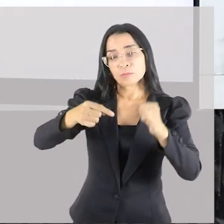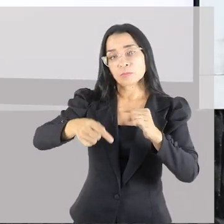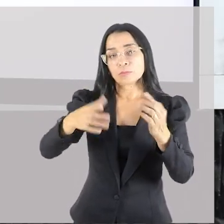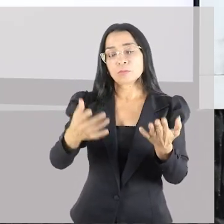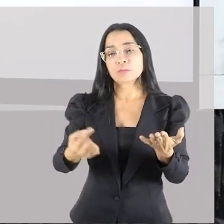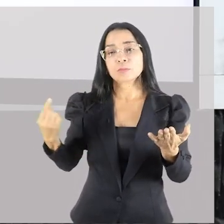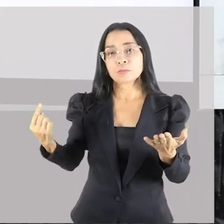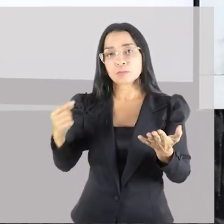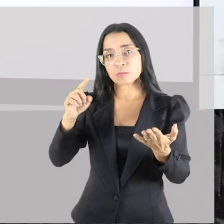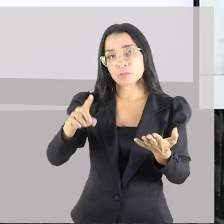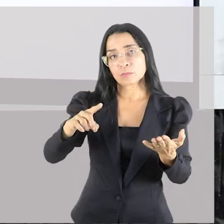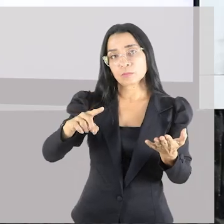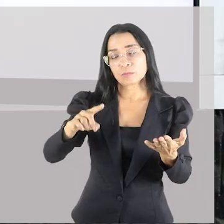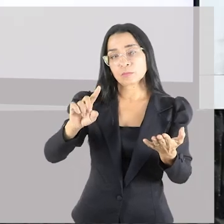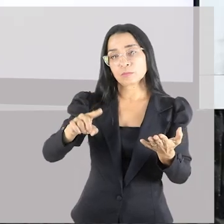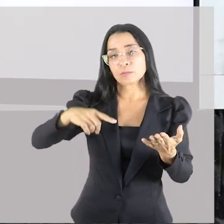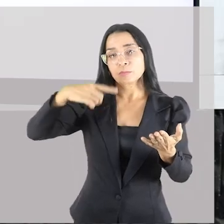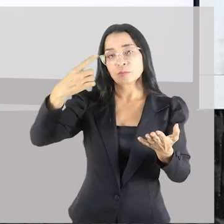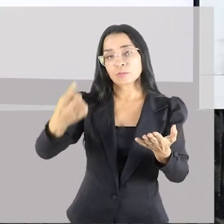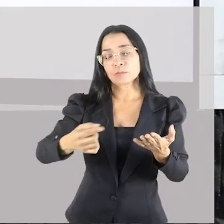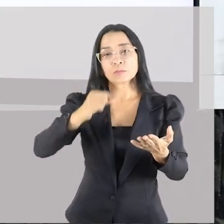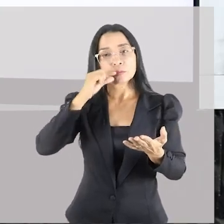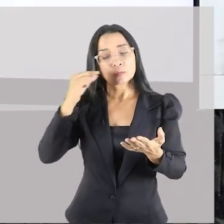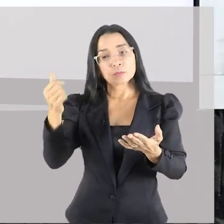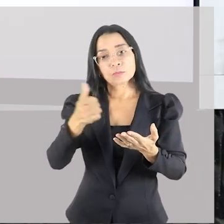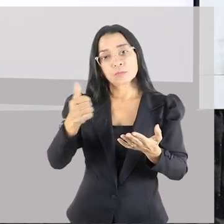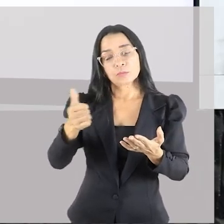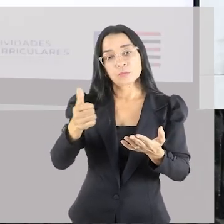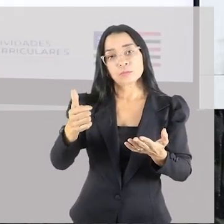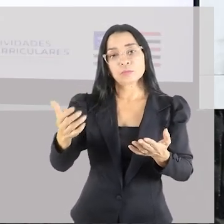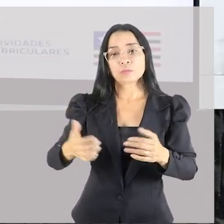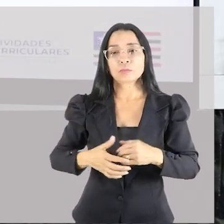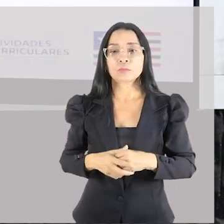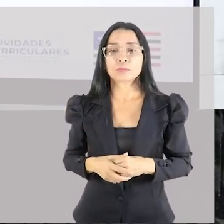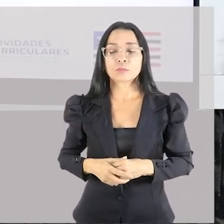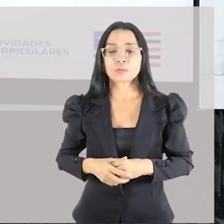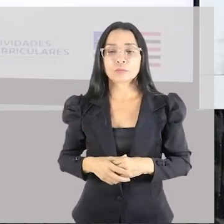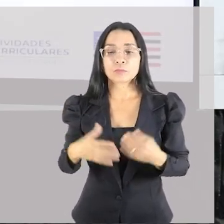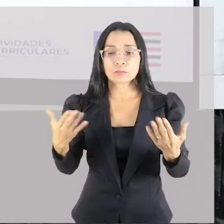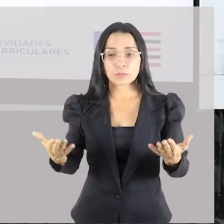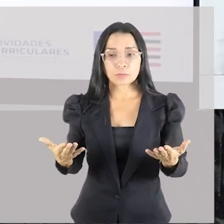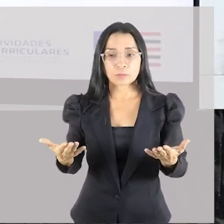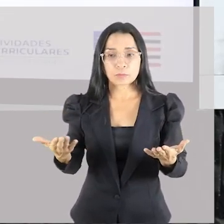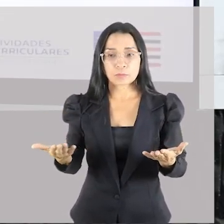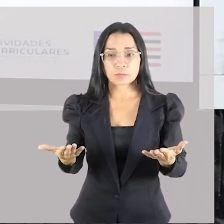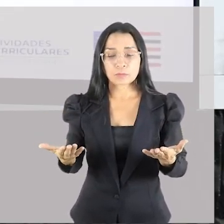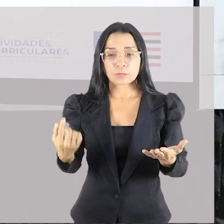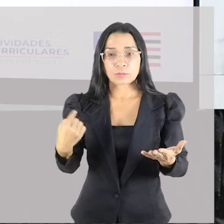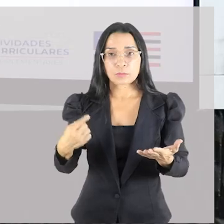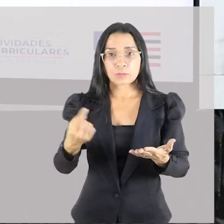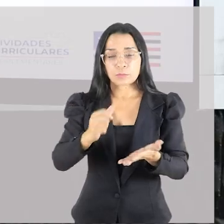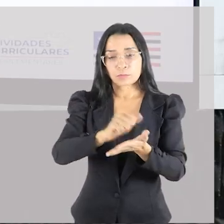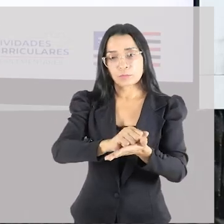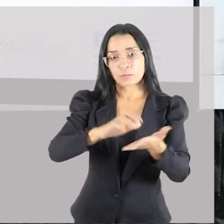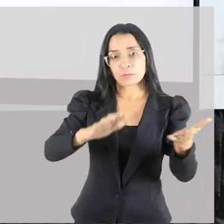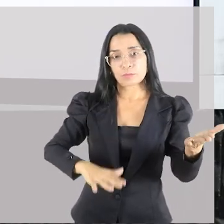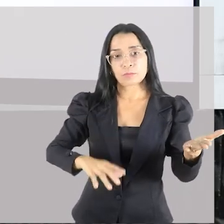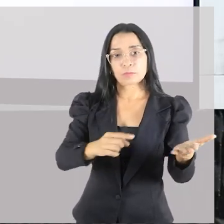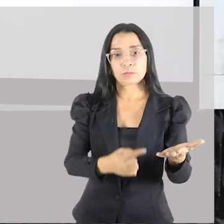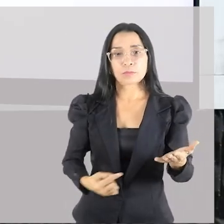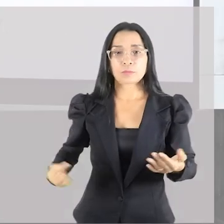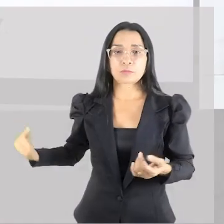nesse pós-Dom Pedro I, pós-abdicação do trono. Vamos lá para o nosso